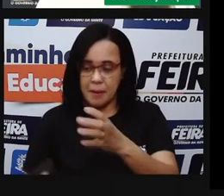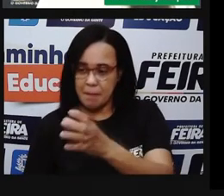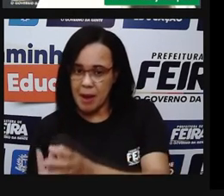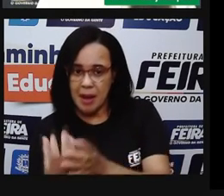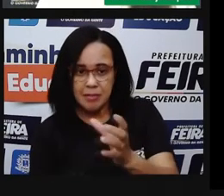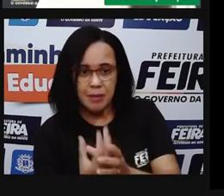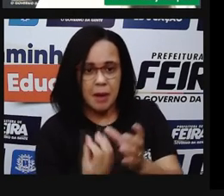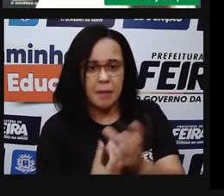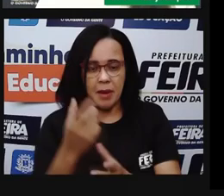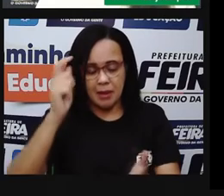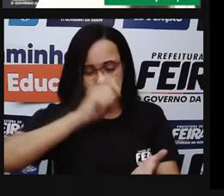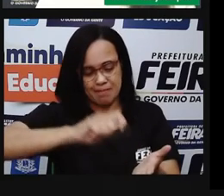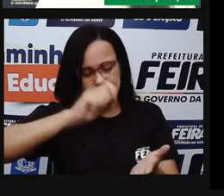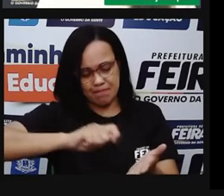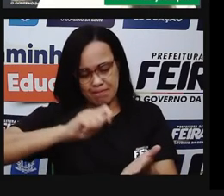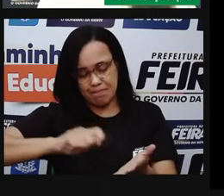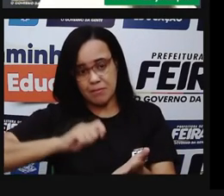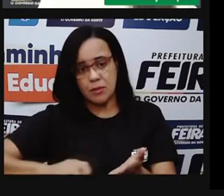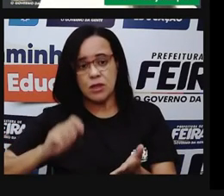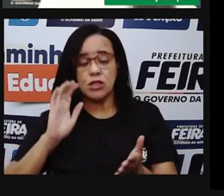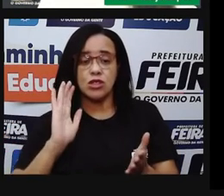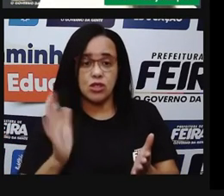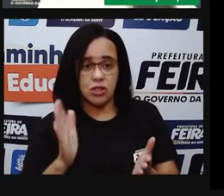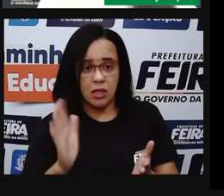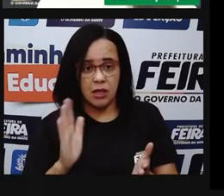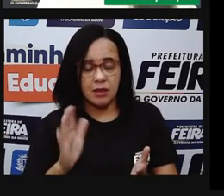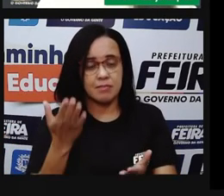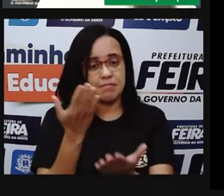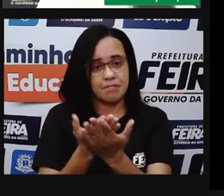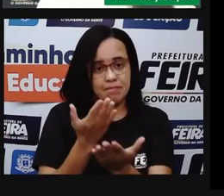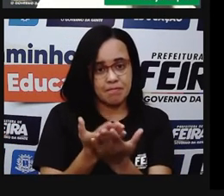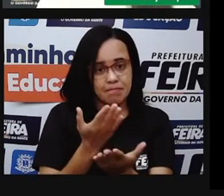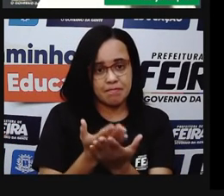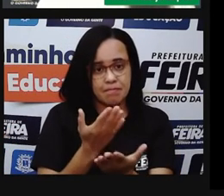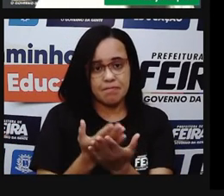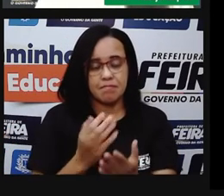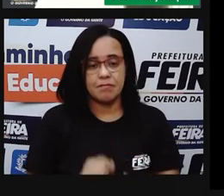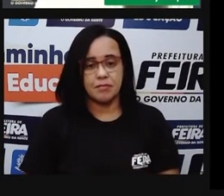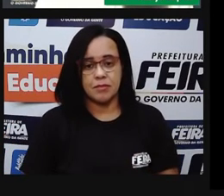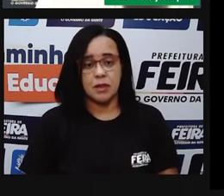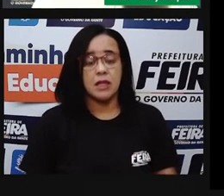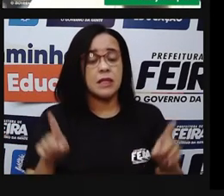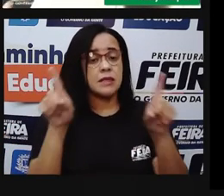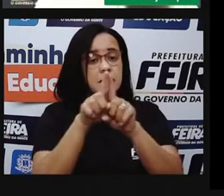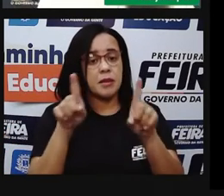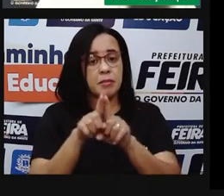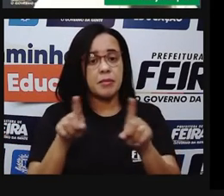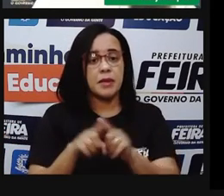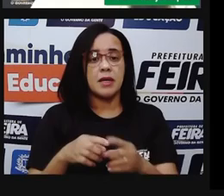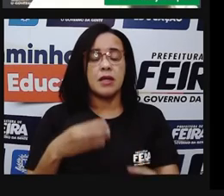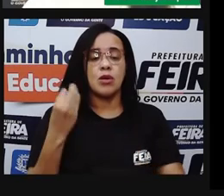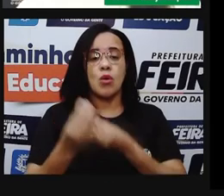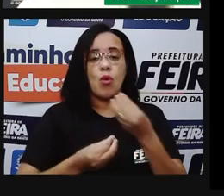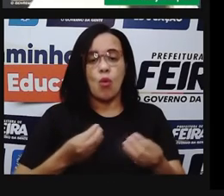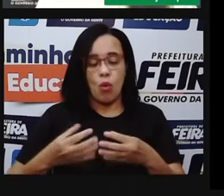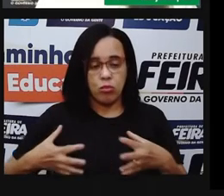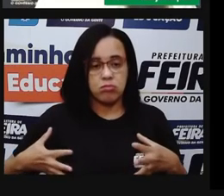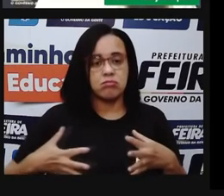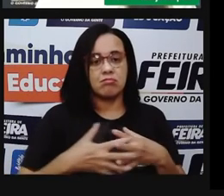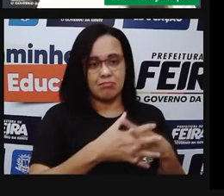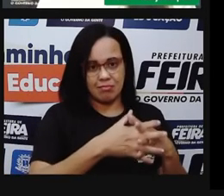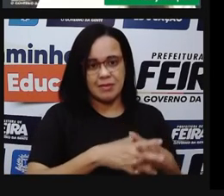escrita. Estudamos também o nosso alfabeto, né? A composição do nosso alfabeto,